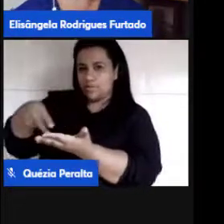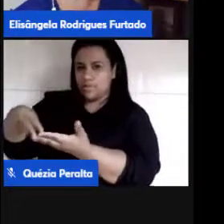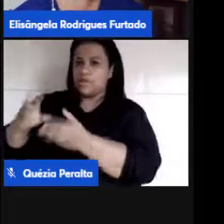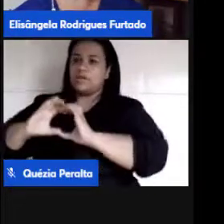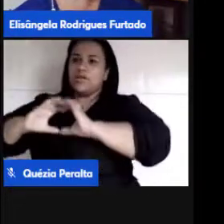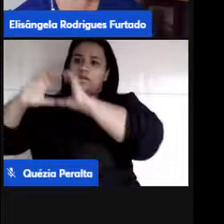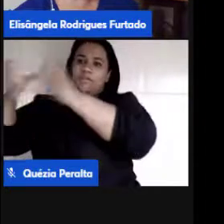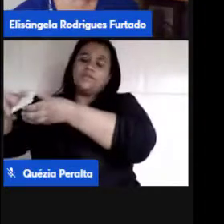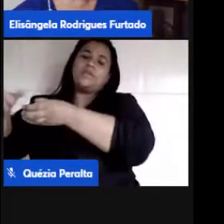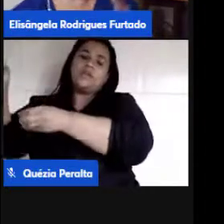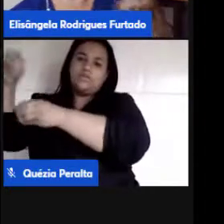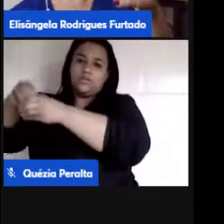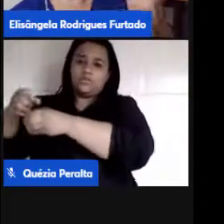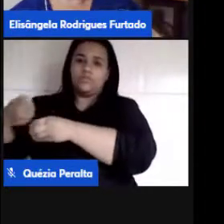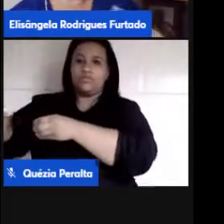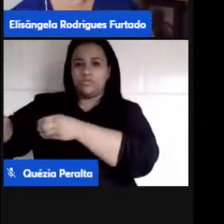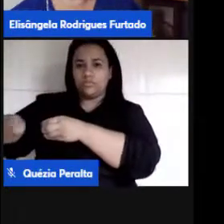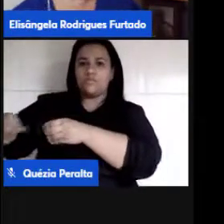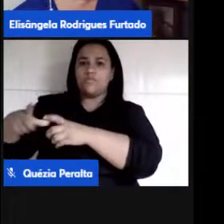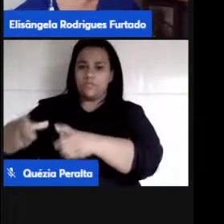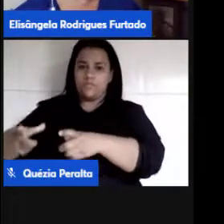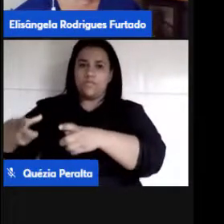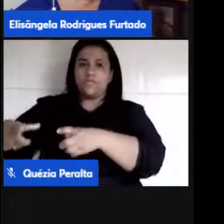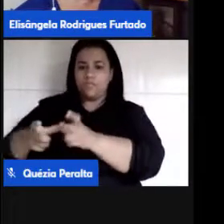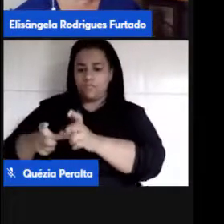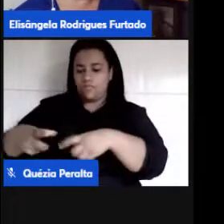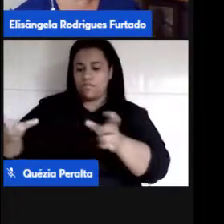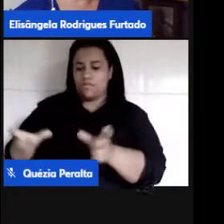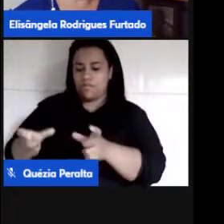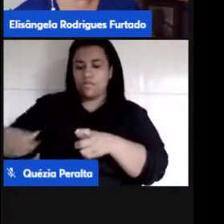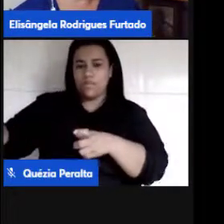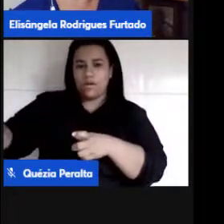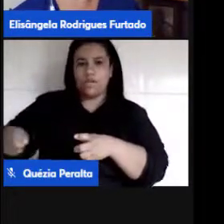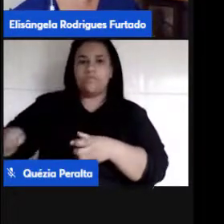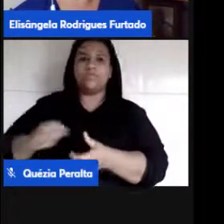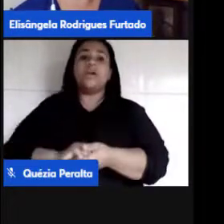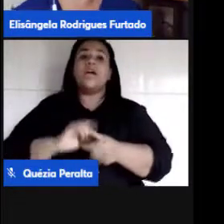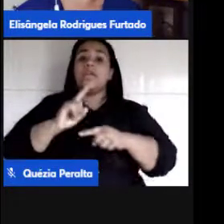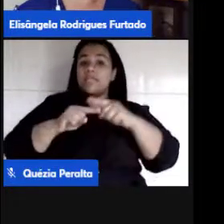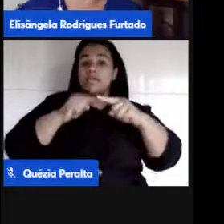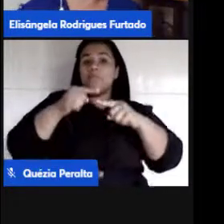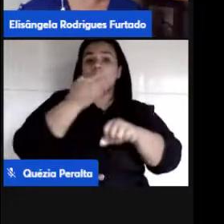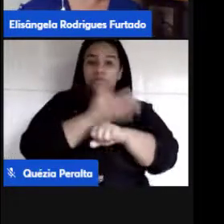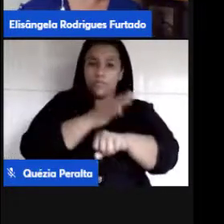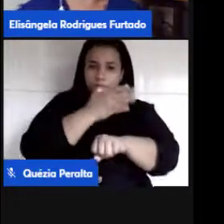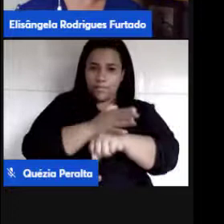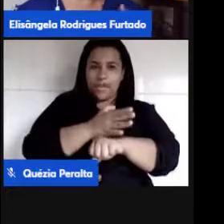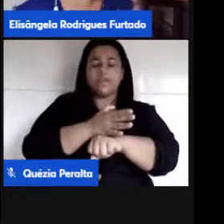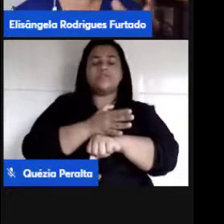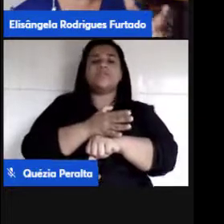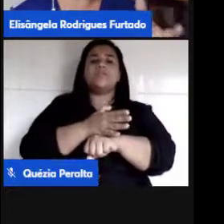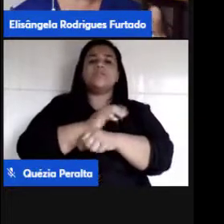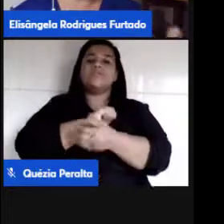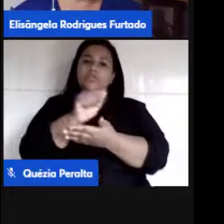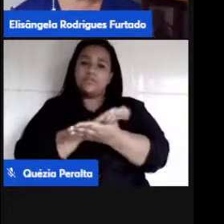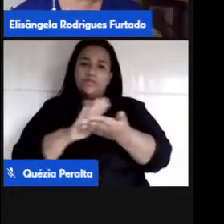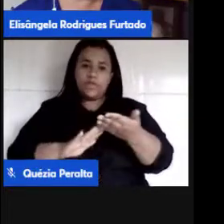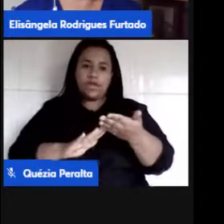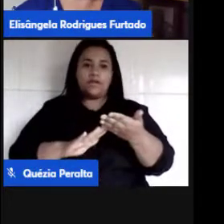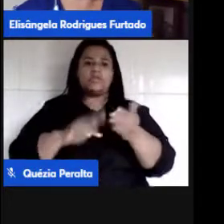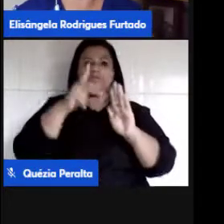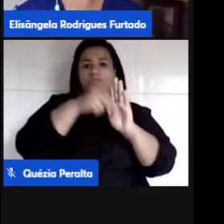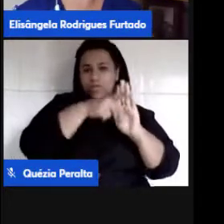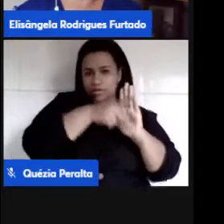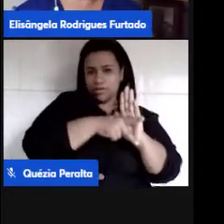vou para a minha prática que eu pretendo fazer na minha aula. Então, quer dizer, você percebe, eu fiz uma avaliação